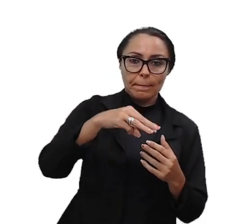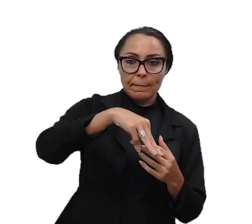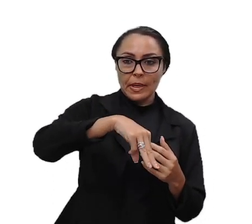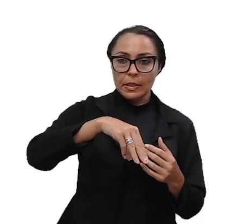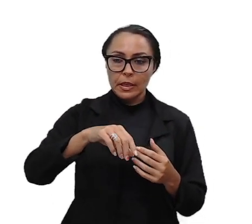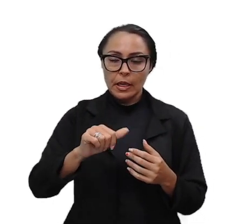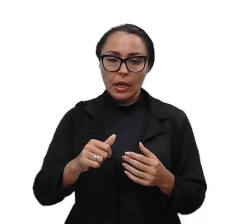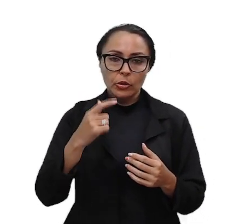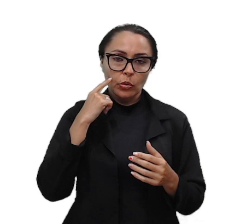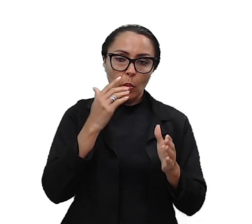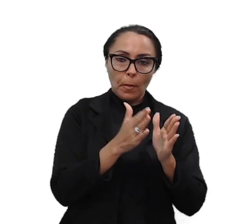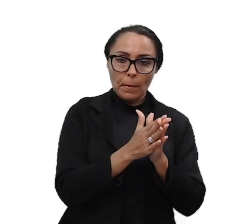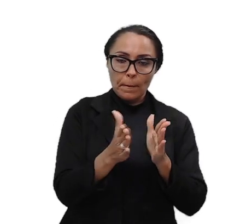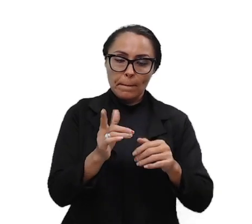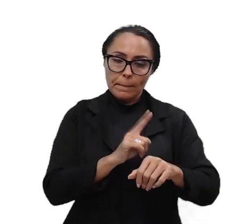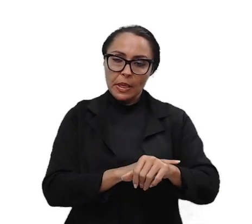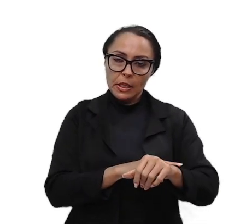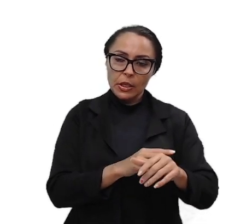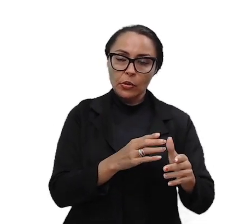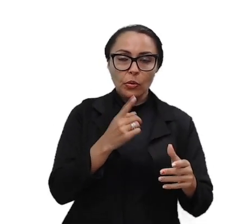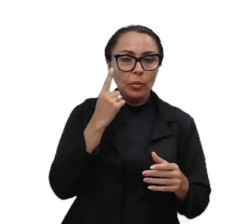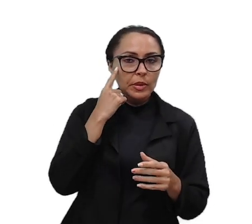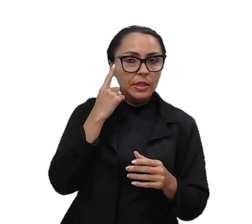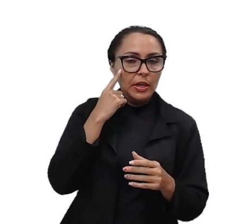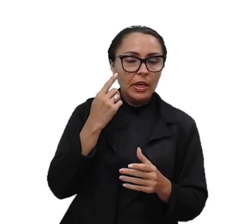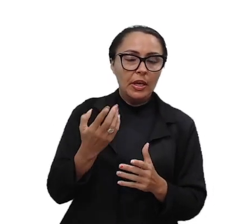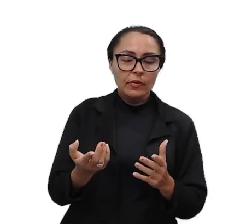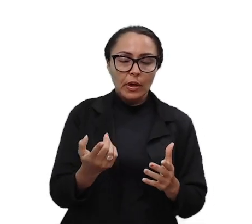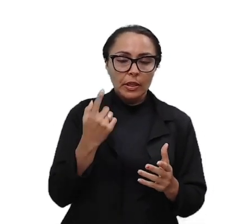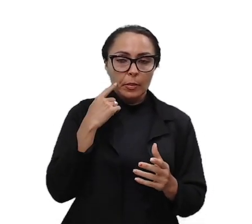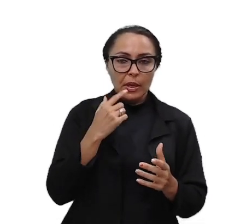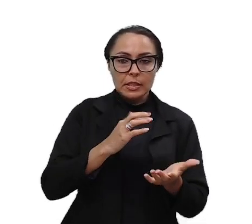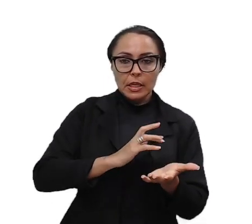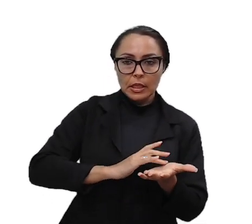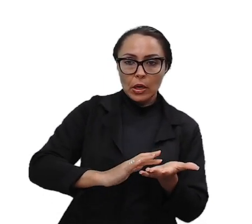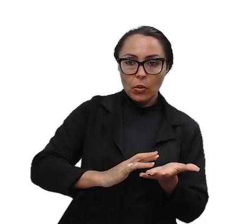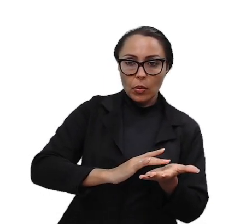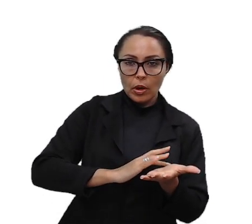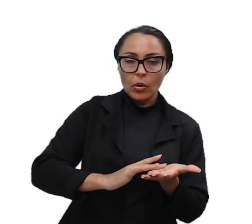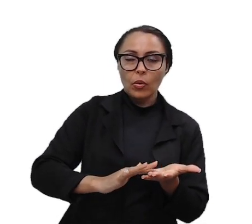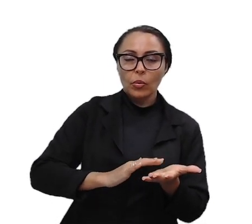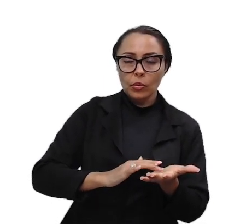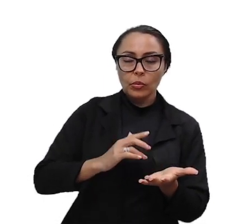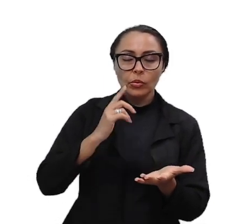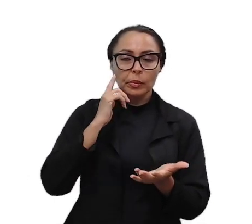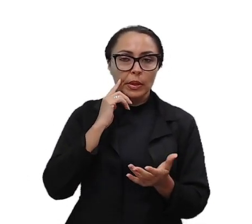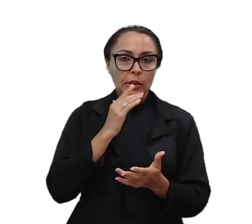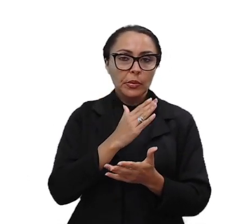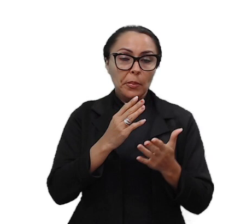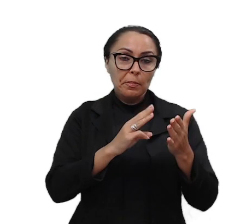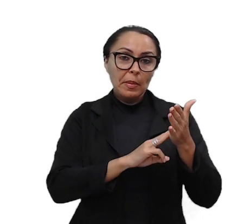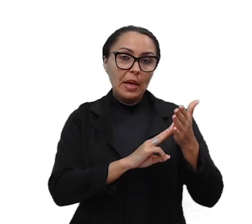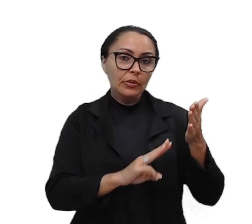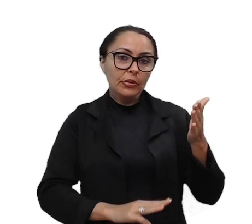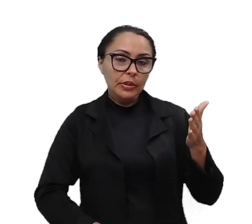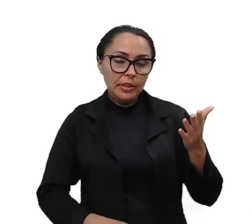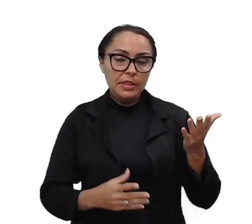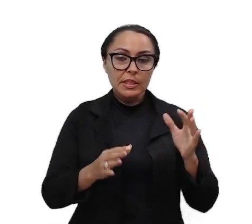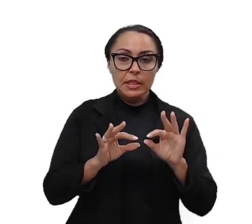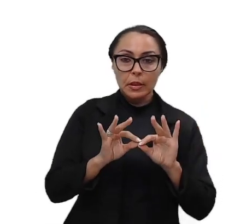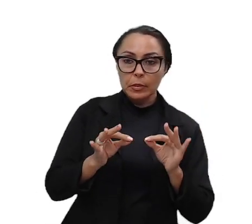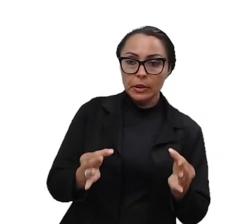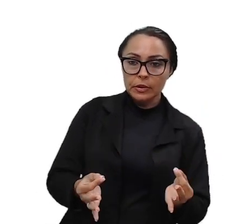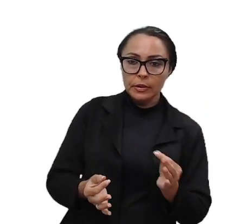últimos períodos de demanda observada. A fórmula apresenta o cálculo da previsão de demanda por meio de um método da média móvel